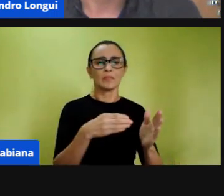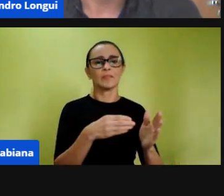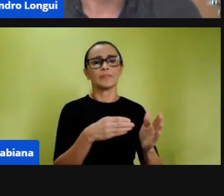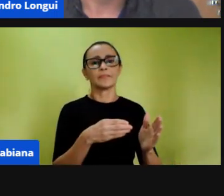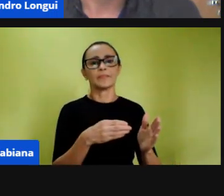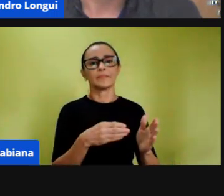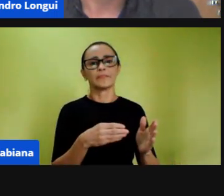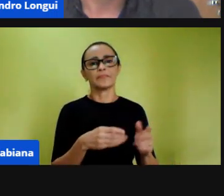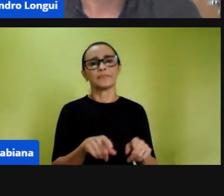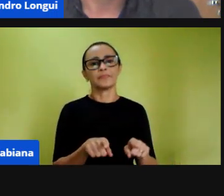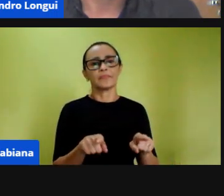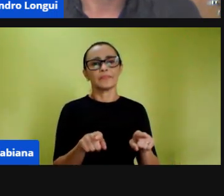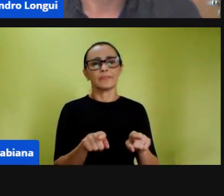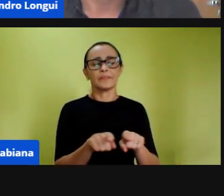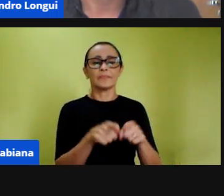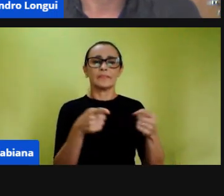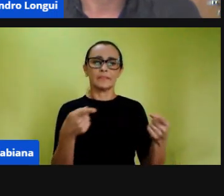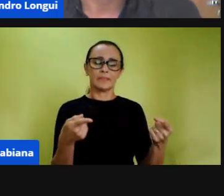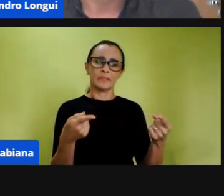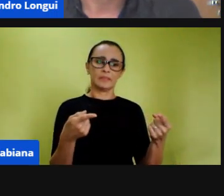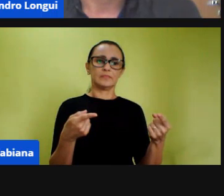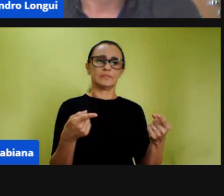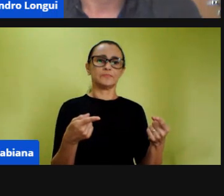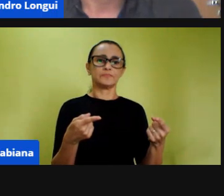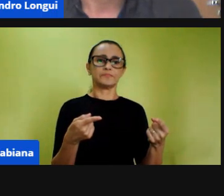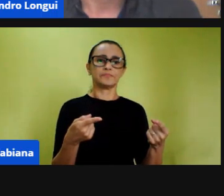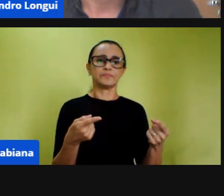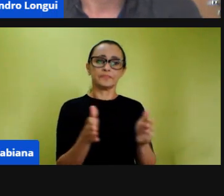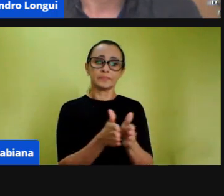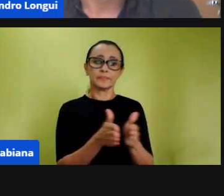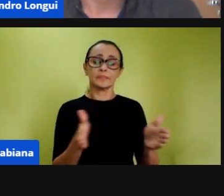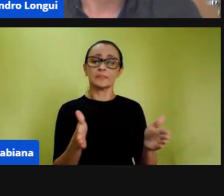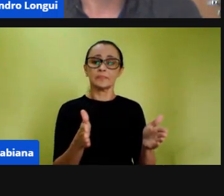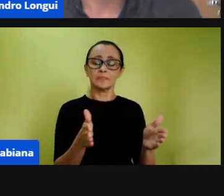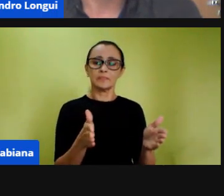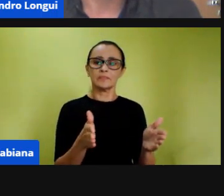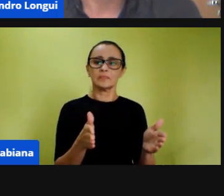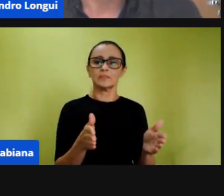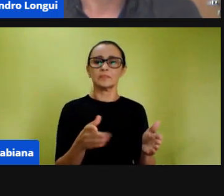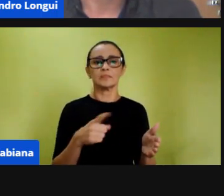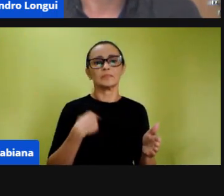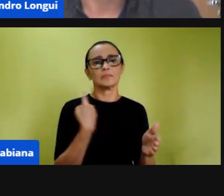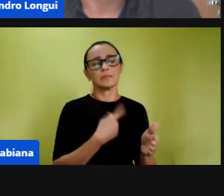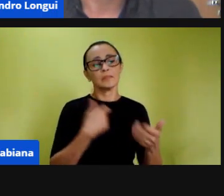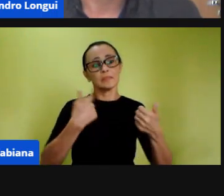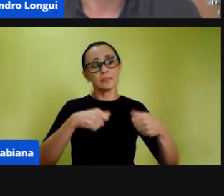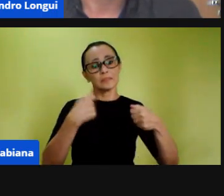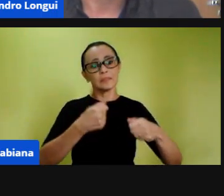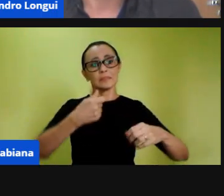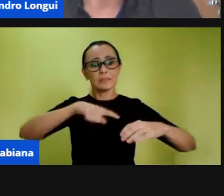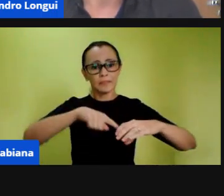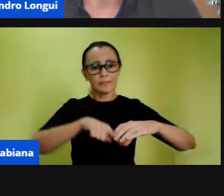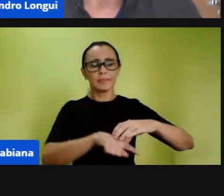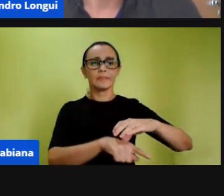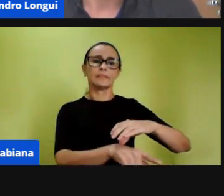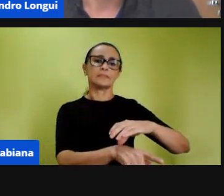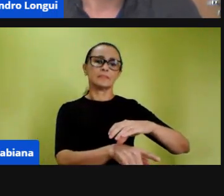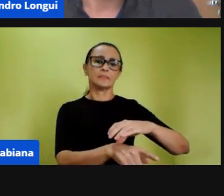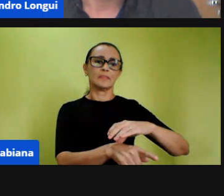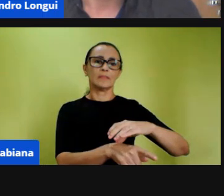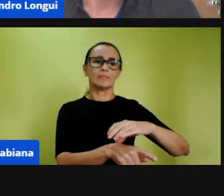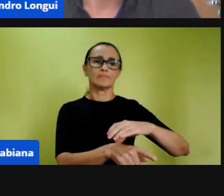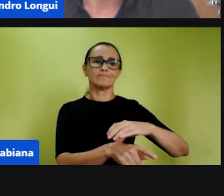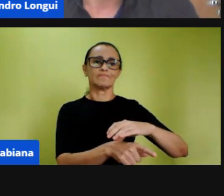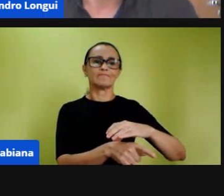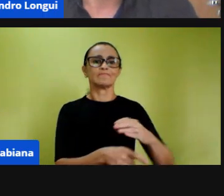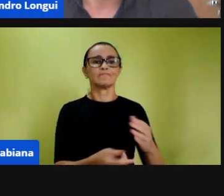foram de vez se tornando parte do nosso fazer pedagógico, né? Então, se tornou